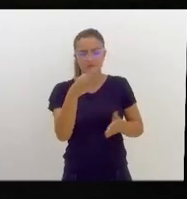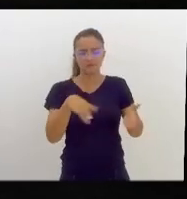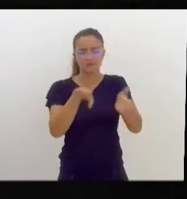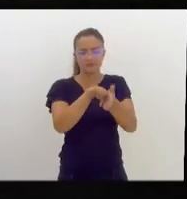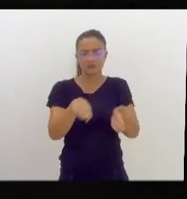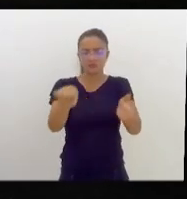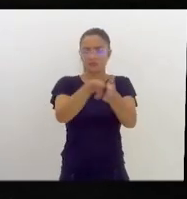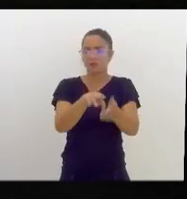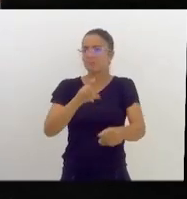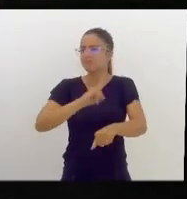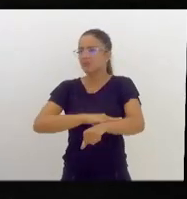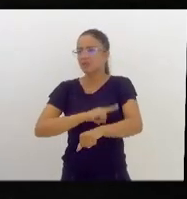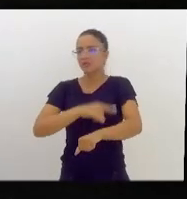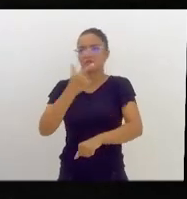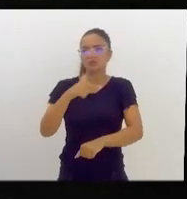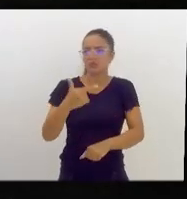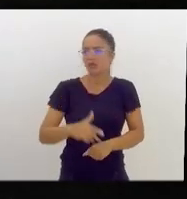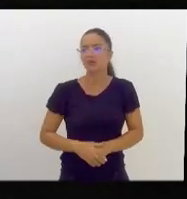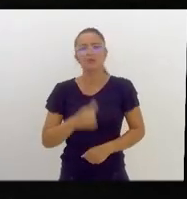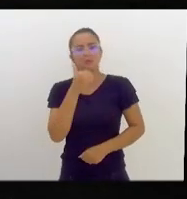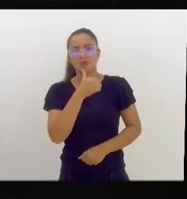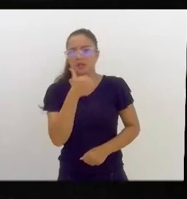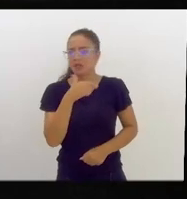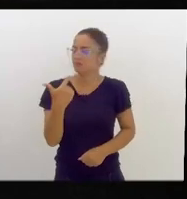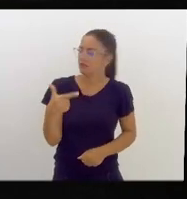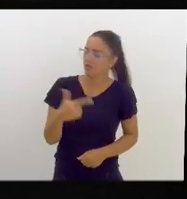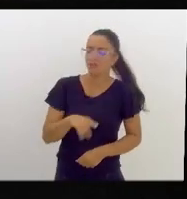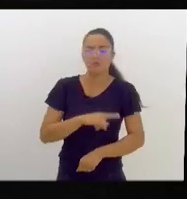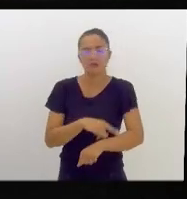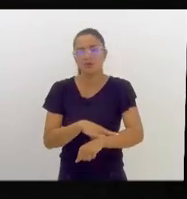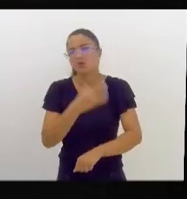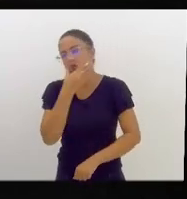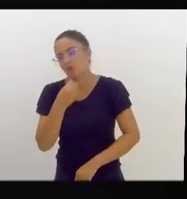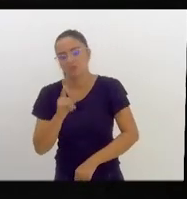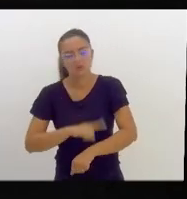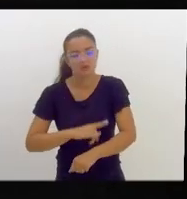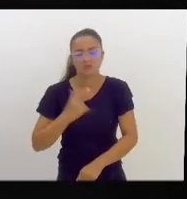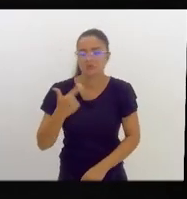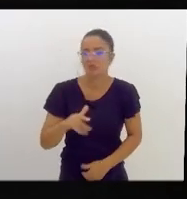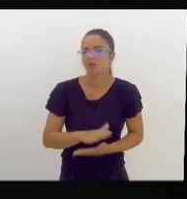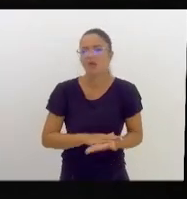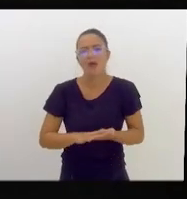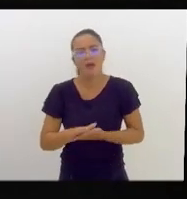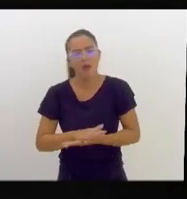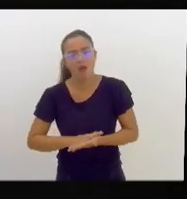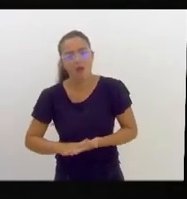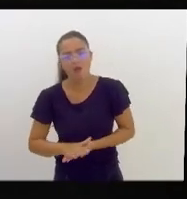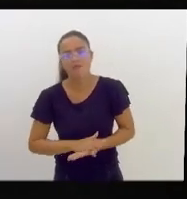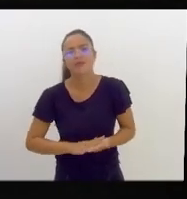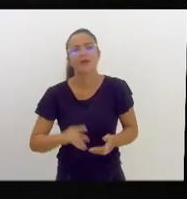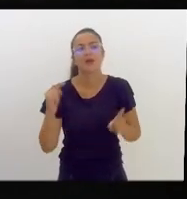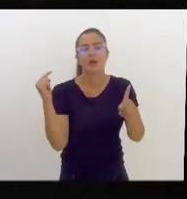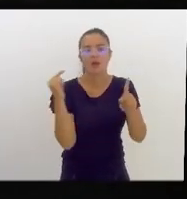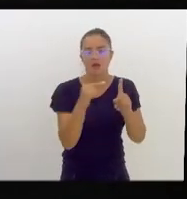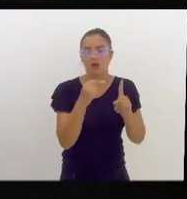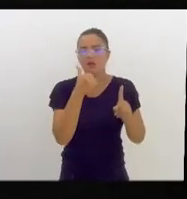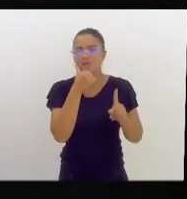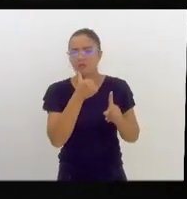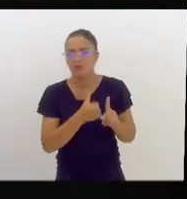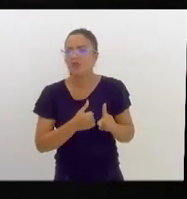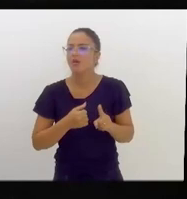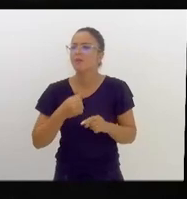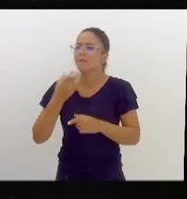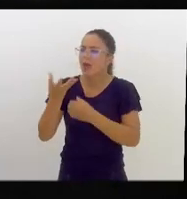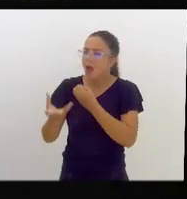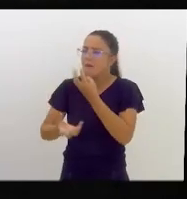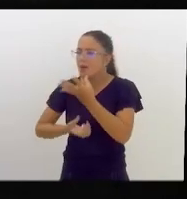não tinham banheiro para ninguém, nem para mulheres, nem para homens. Né? Então, esse relato inicial dessa